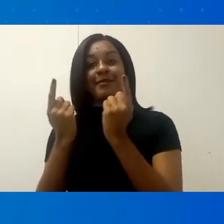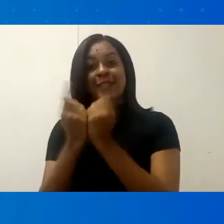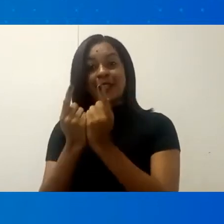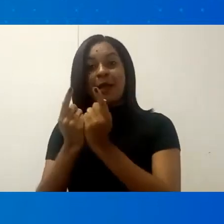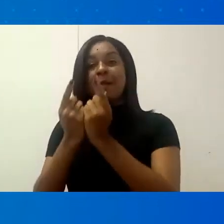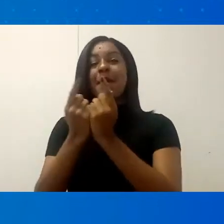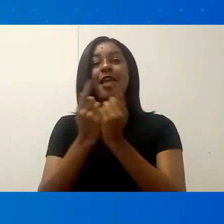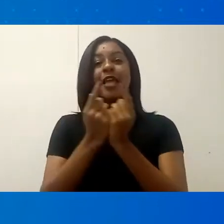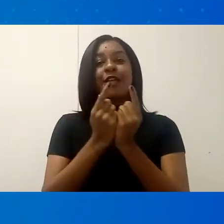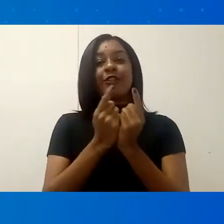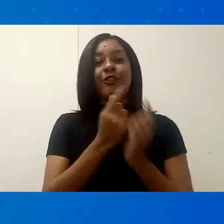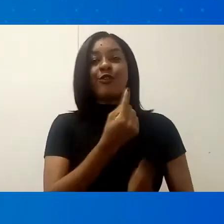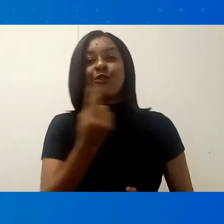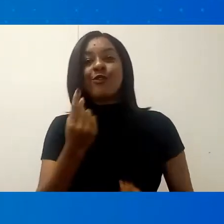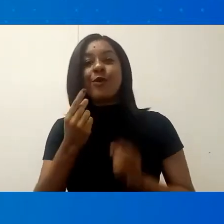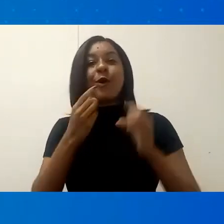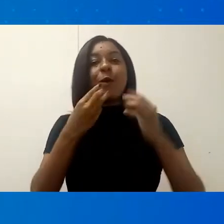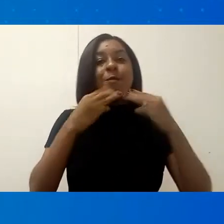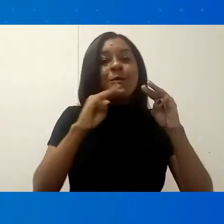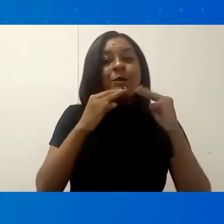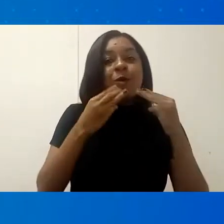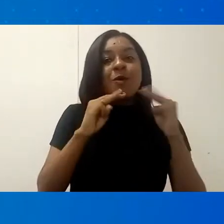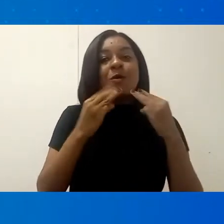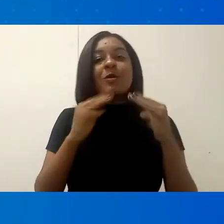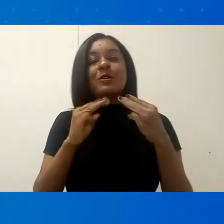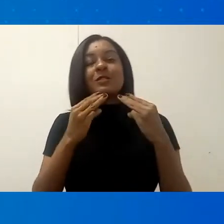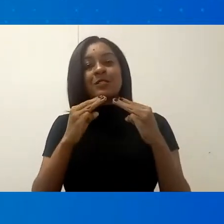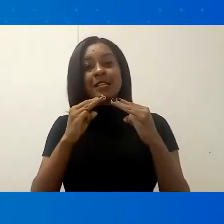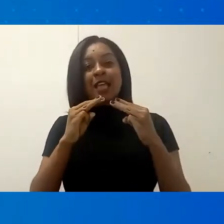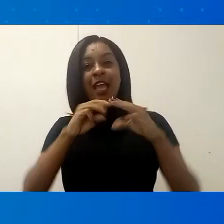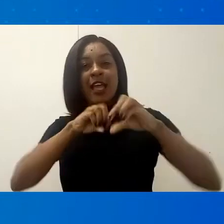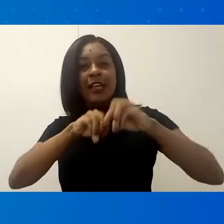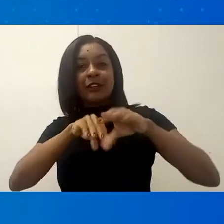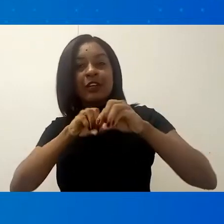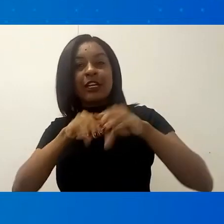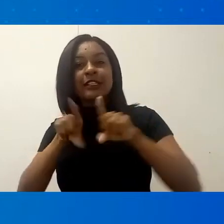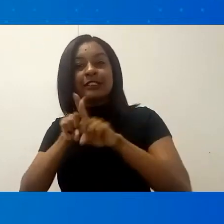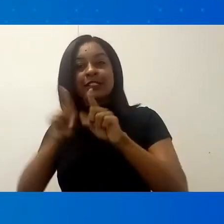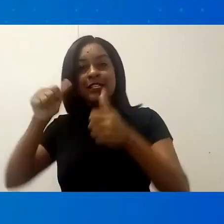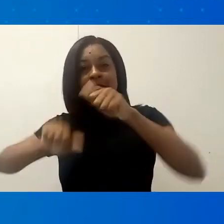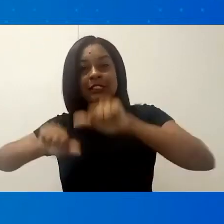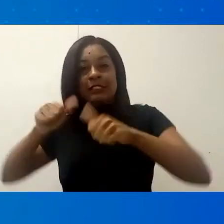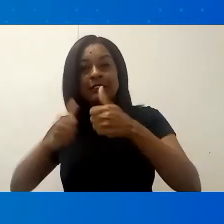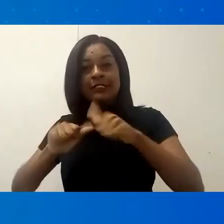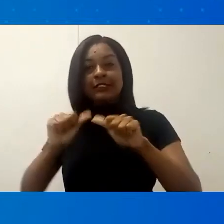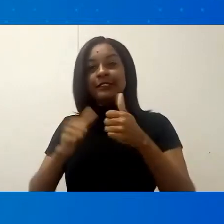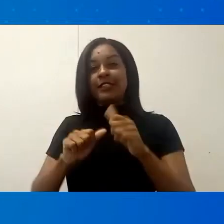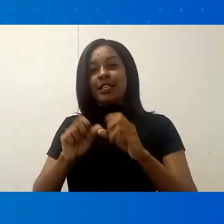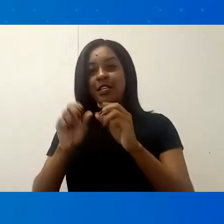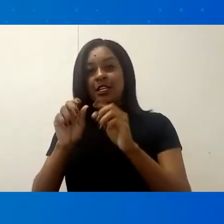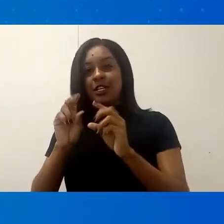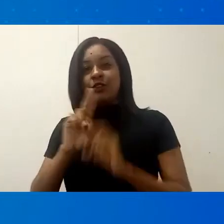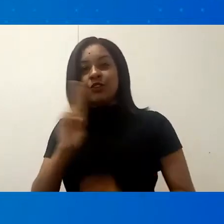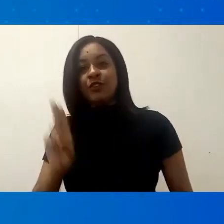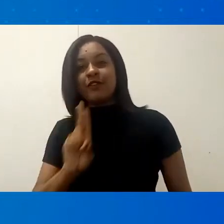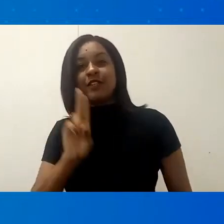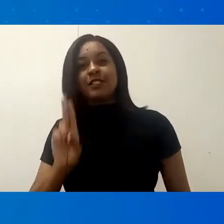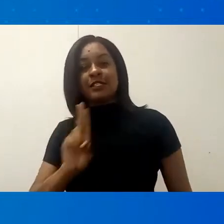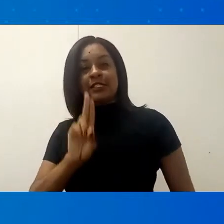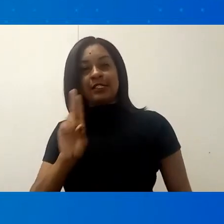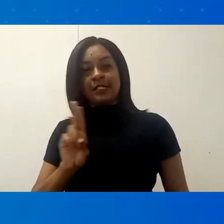educação e de química da Faculdade de Filosofia Ciências e Letras de Ribeirão Preto e hoje